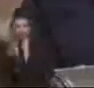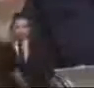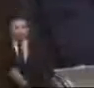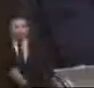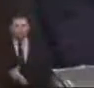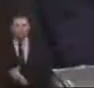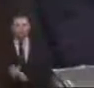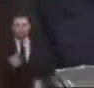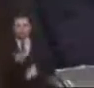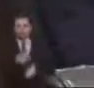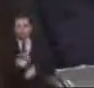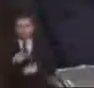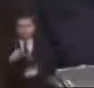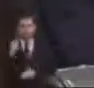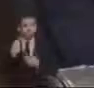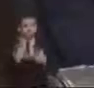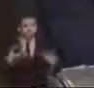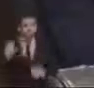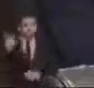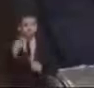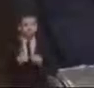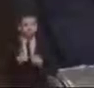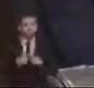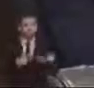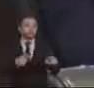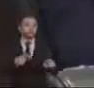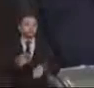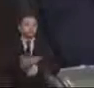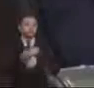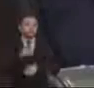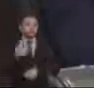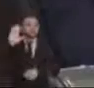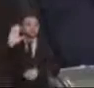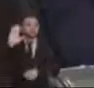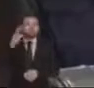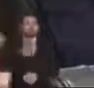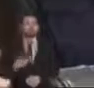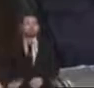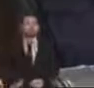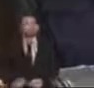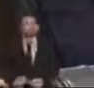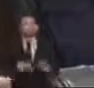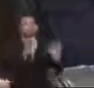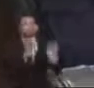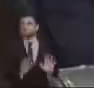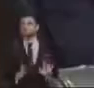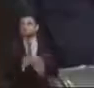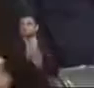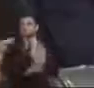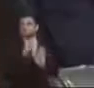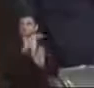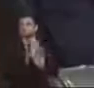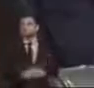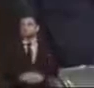a única situação que tem colocado é que o Josimar está se colocando a candidato a governo. É legítimo. Ele tem direito. Ele tem